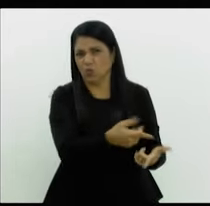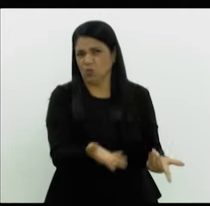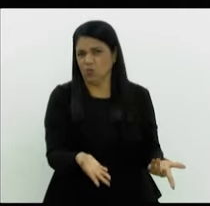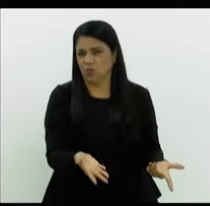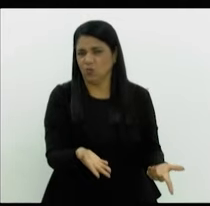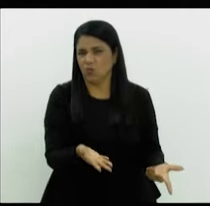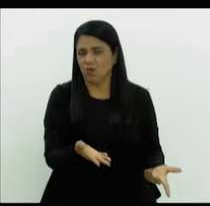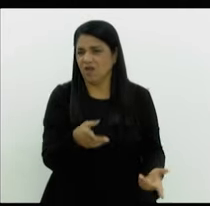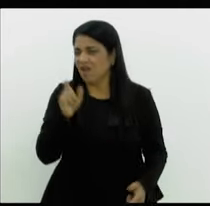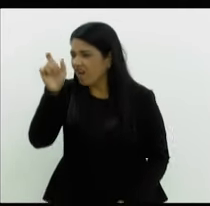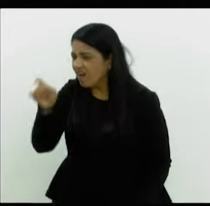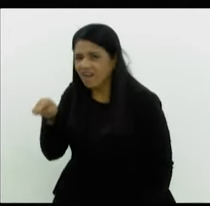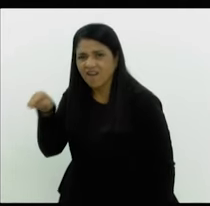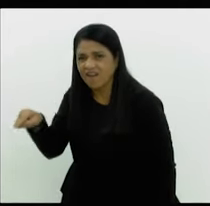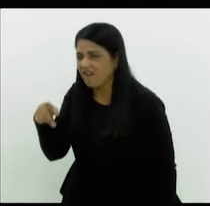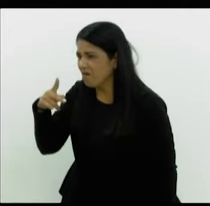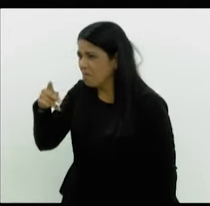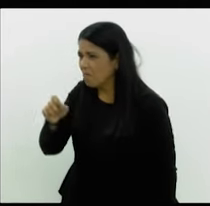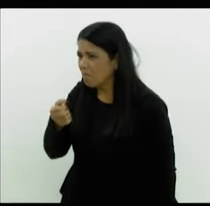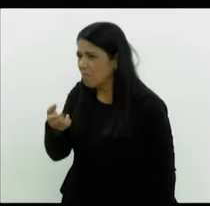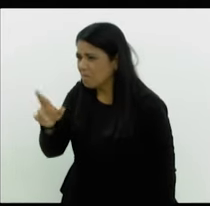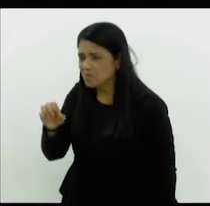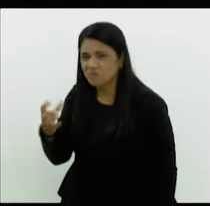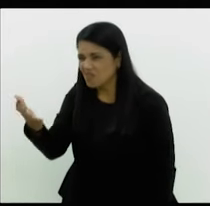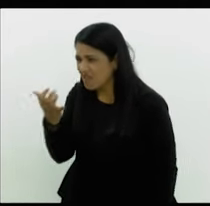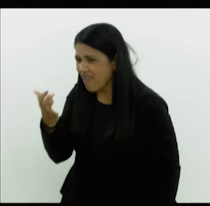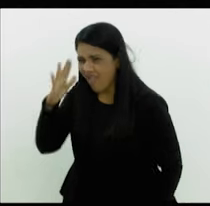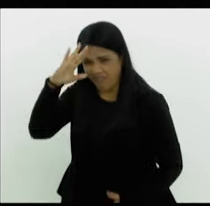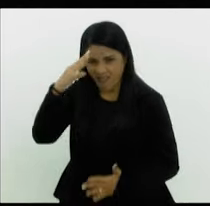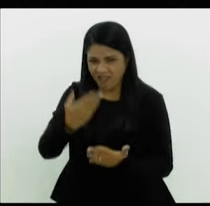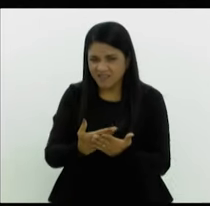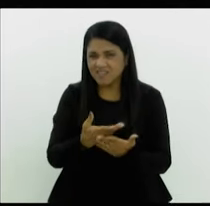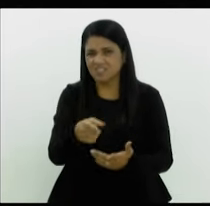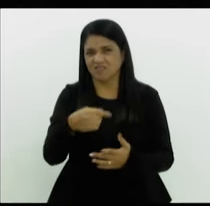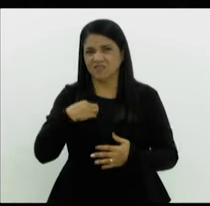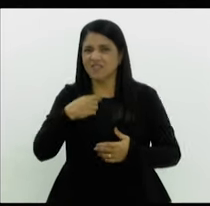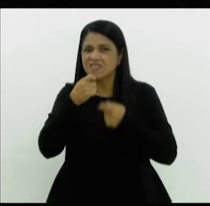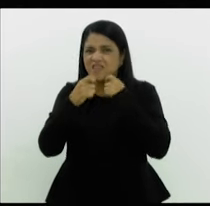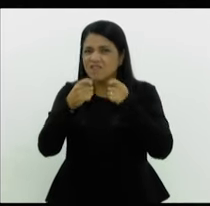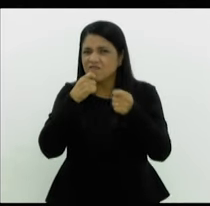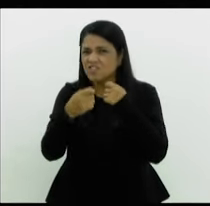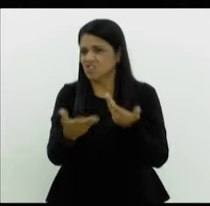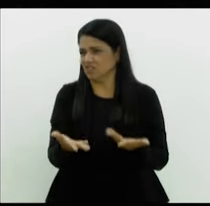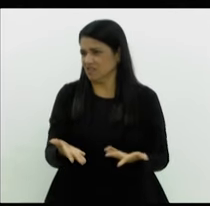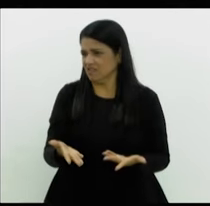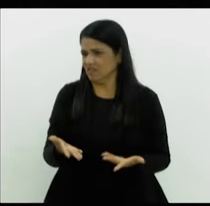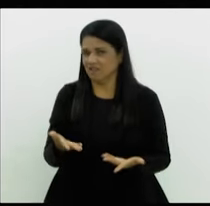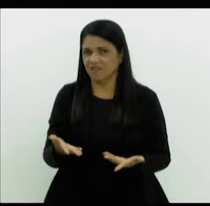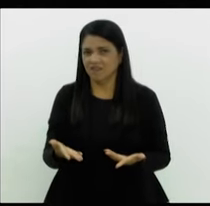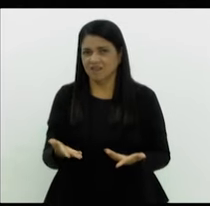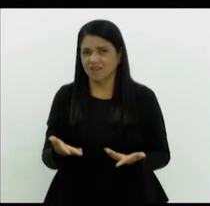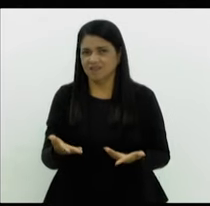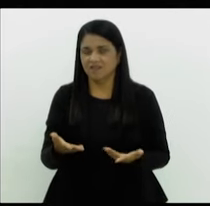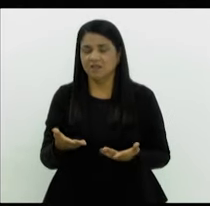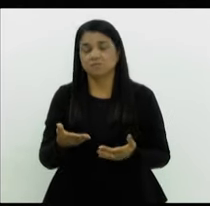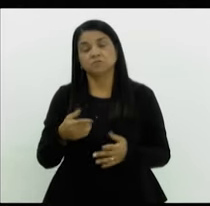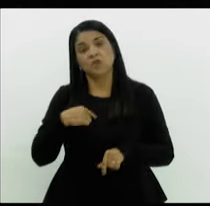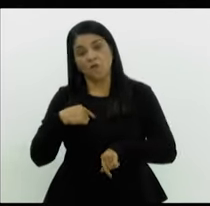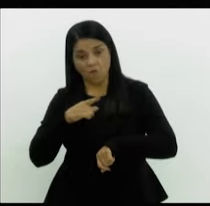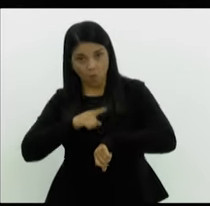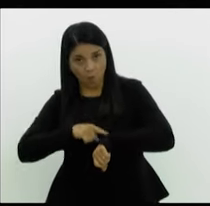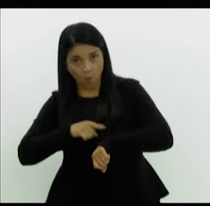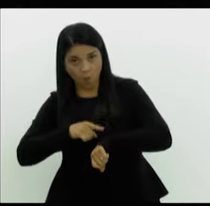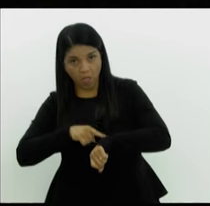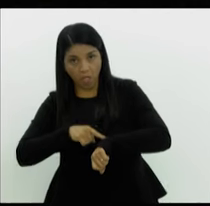muitas vezes quer fazer crer durante a sua entrevista. Em determinado momento, ele